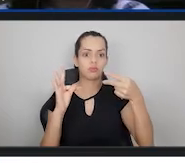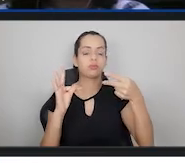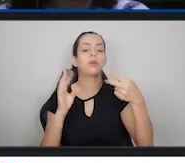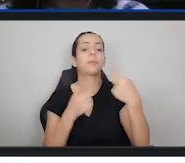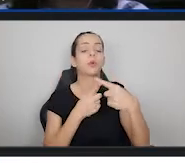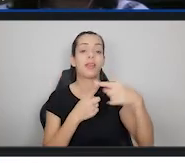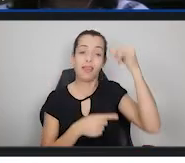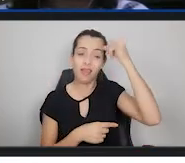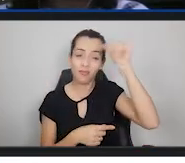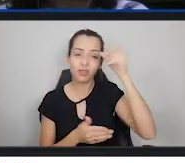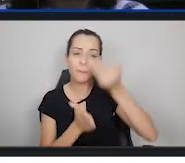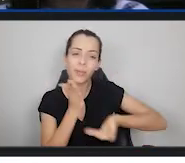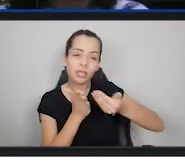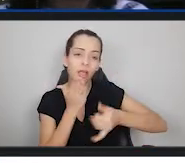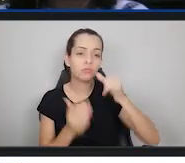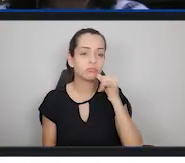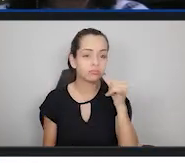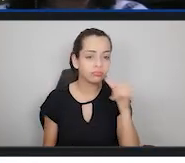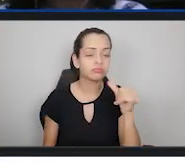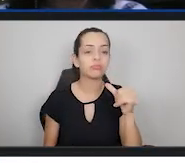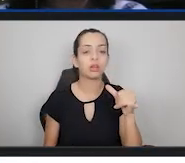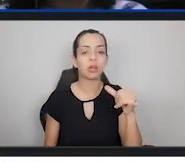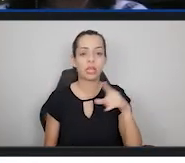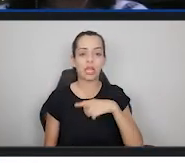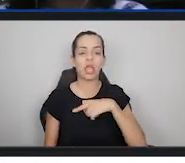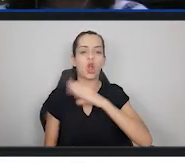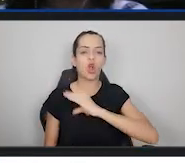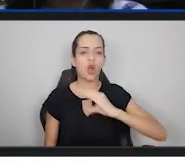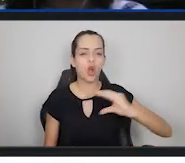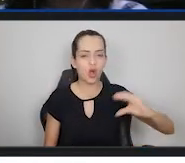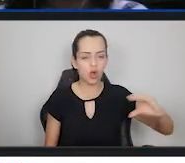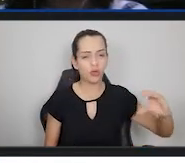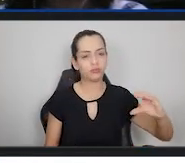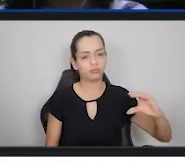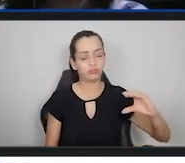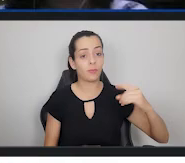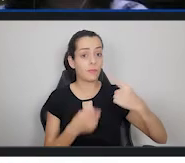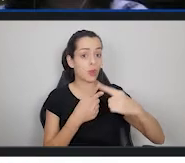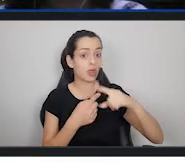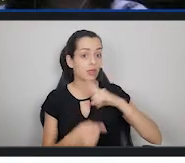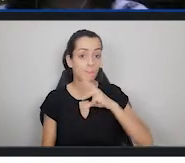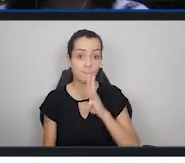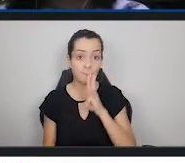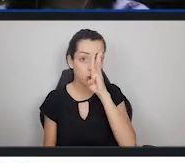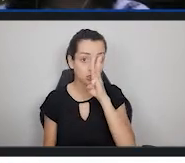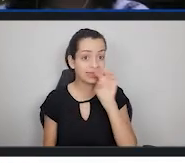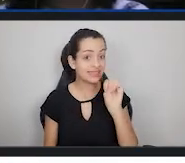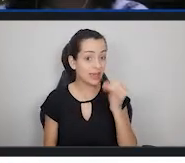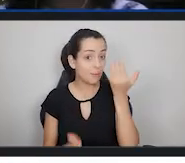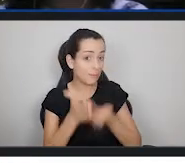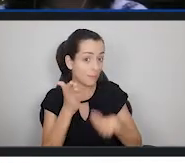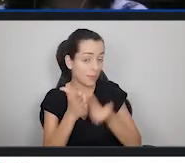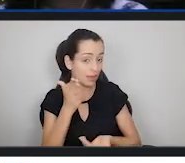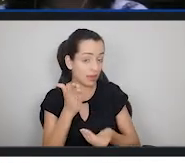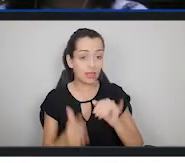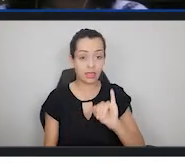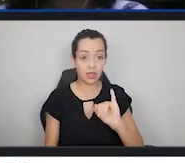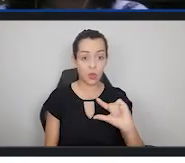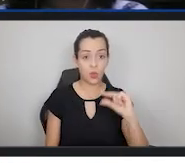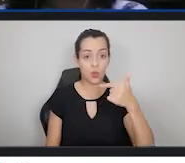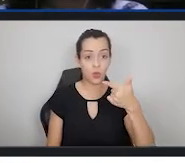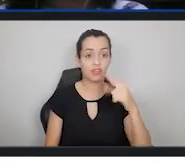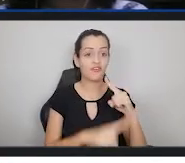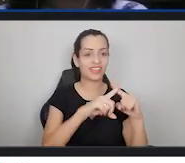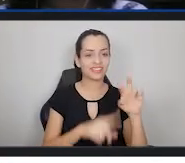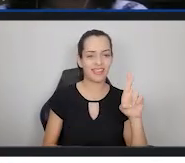de tensão para que a gente consiga reduzir corrente, reduzir perdas no momento aqui da transmissão, considerando que para uma mesma